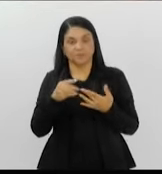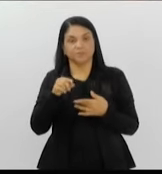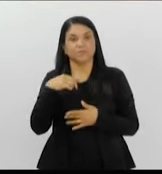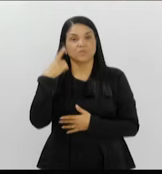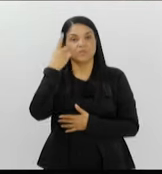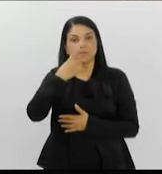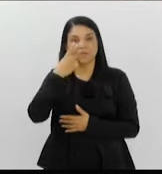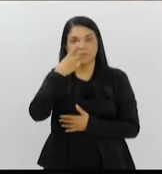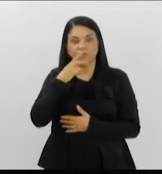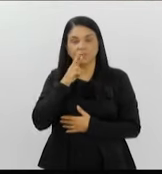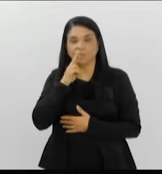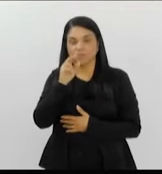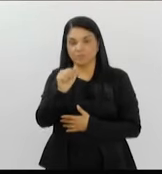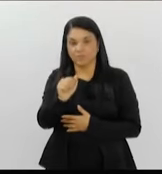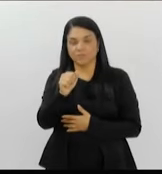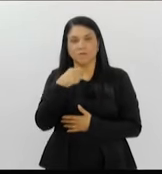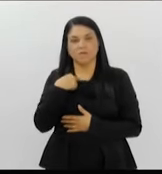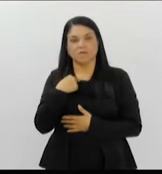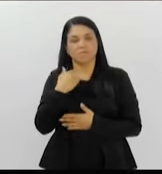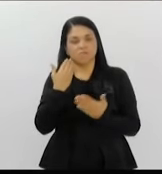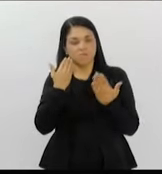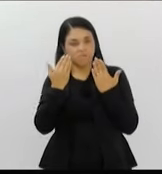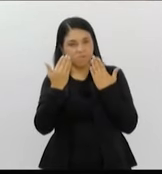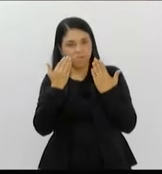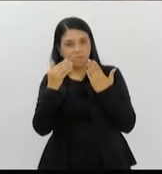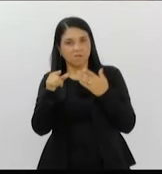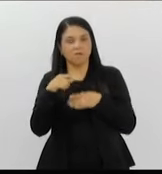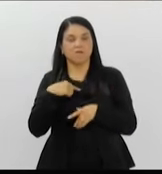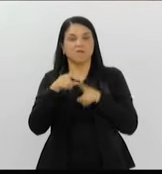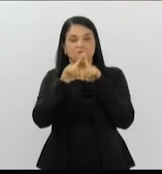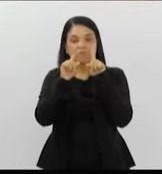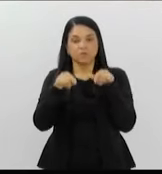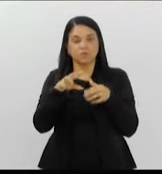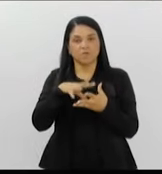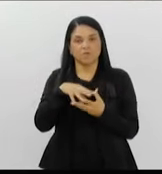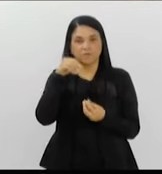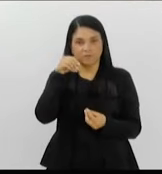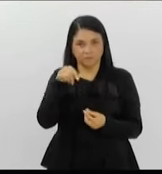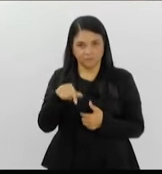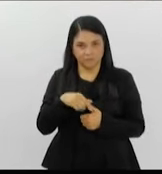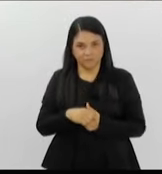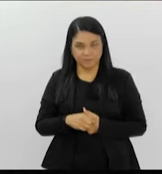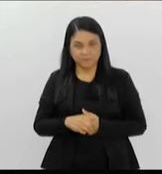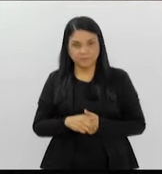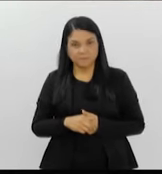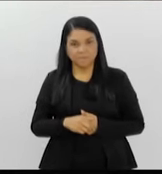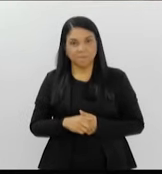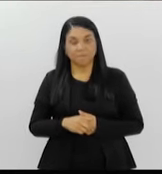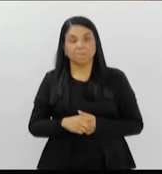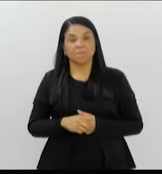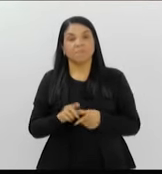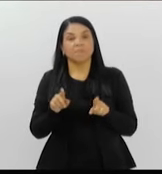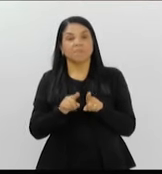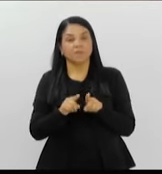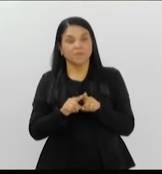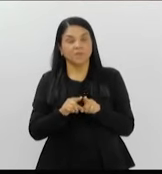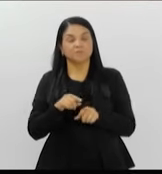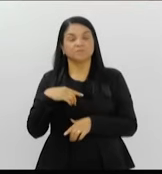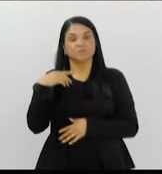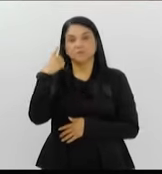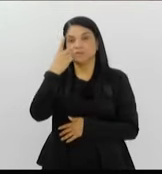deputado era suspeito de ter sido funcionário fantasma. Além disso, o